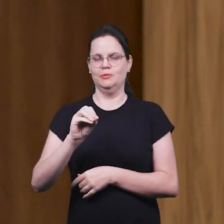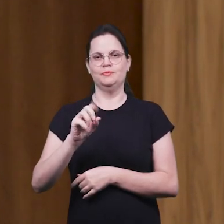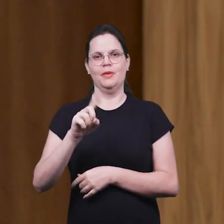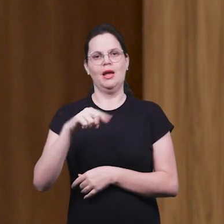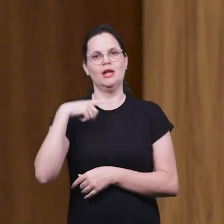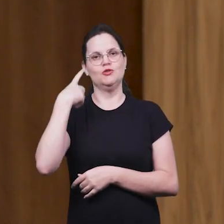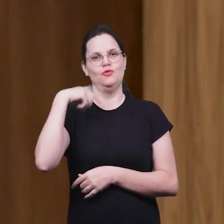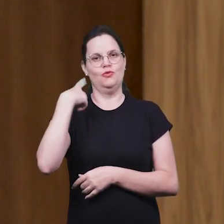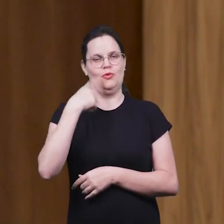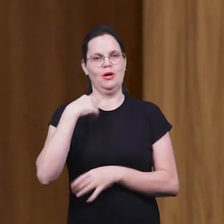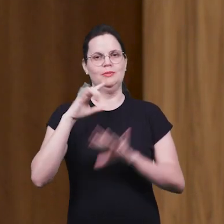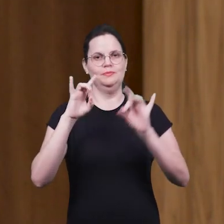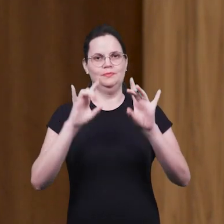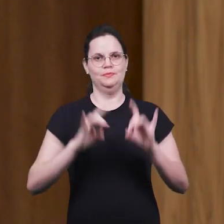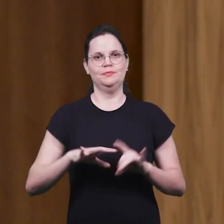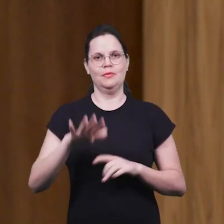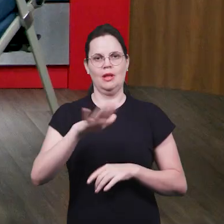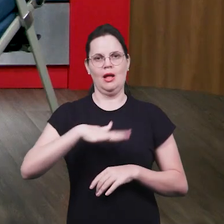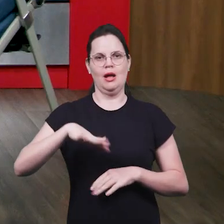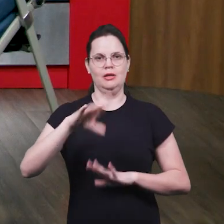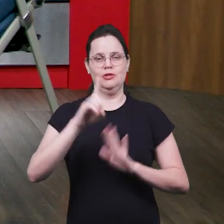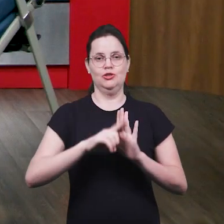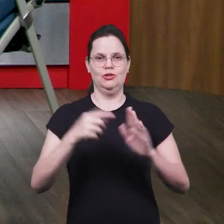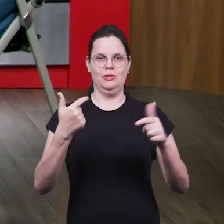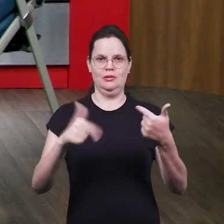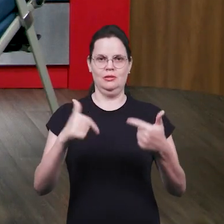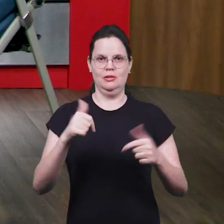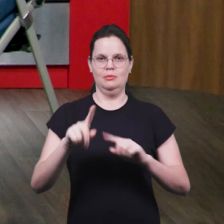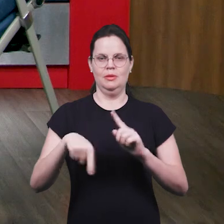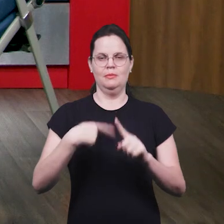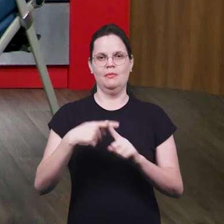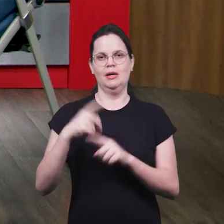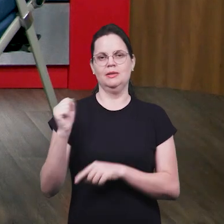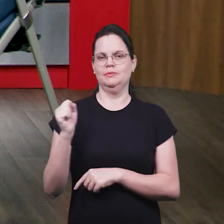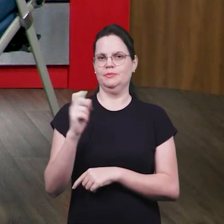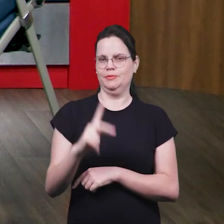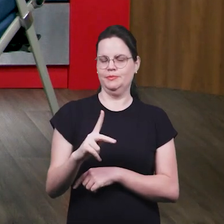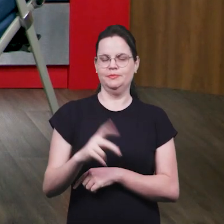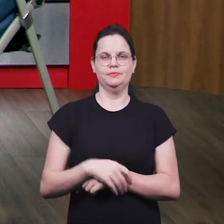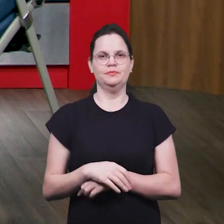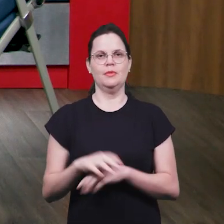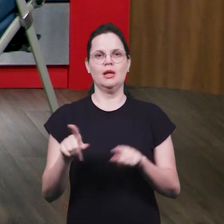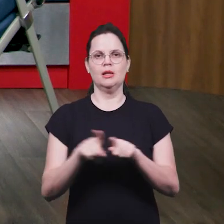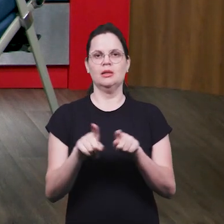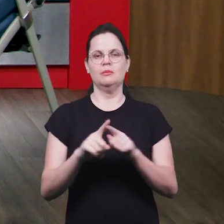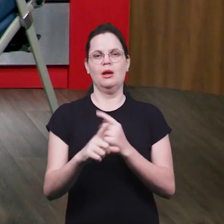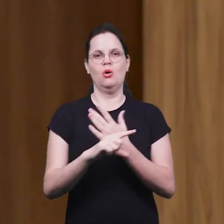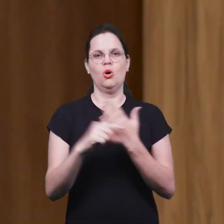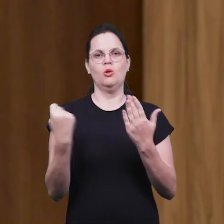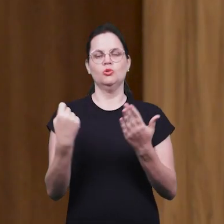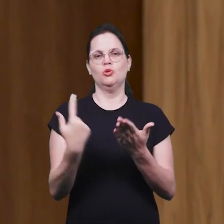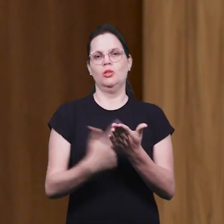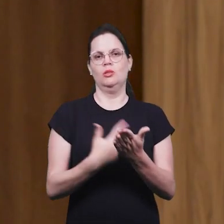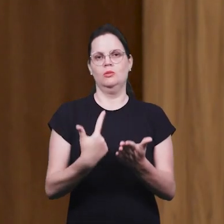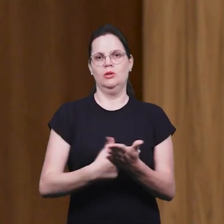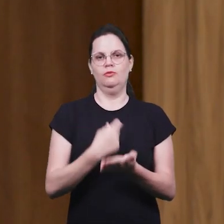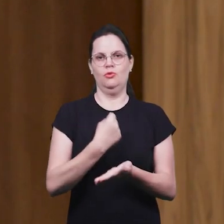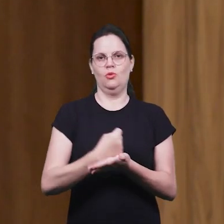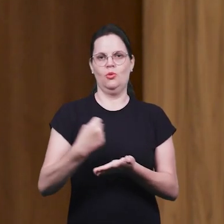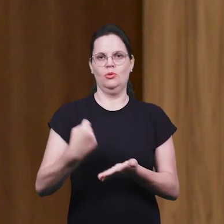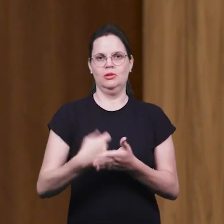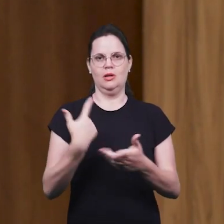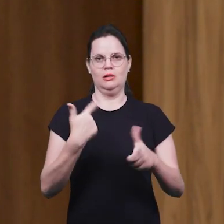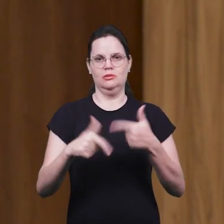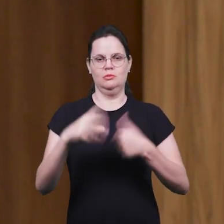é advogado, especialista em direito do trabalho e também em direito previdenciário e coautor do livro Contratos de Trabalho durante